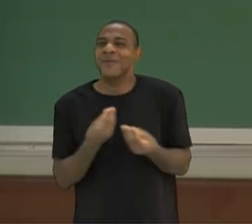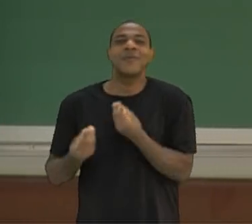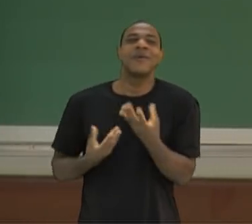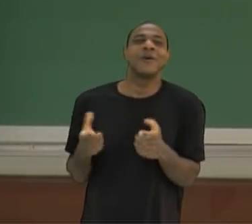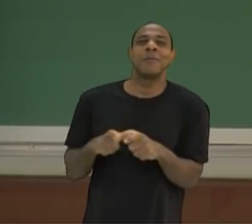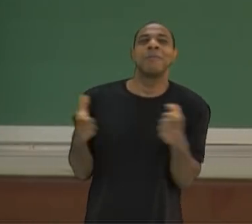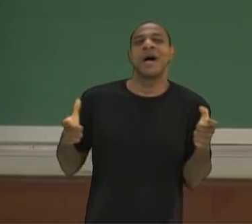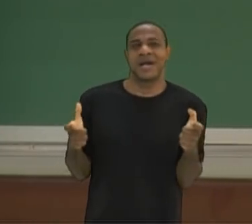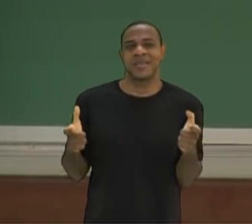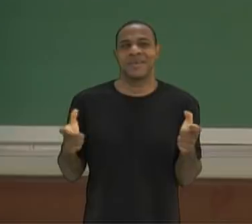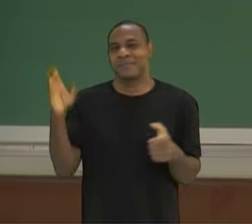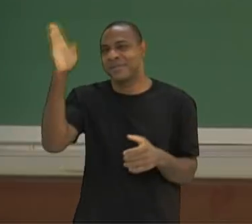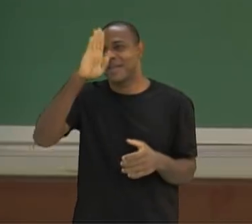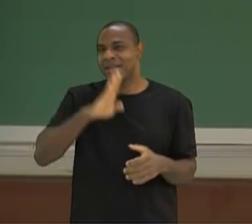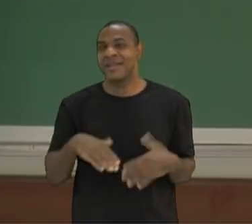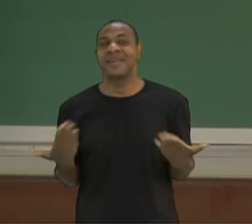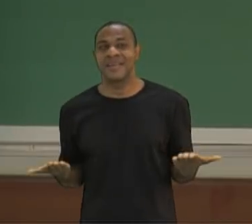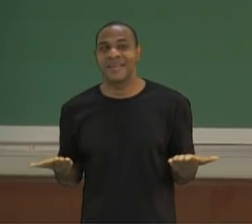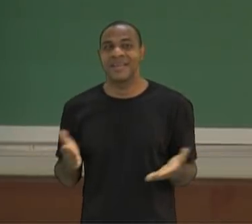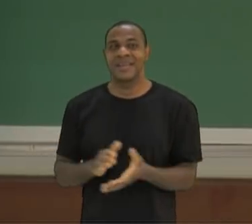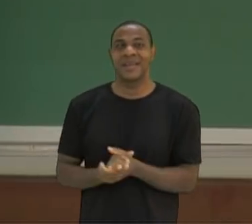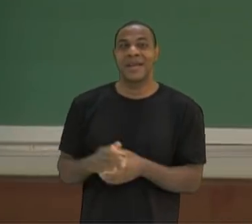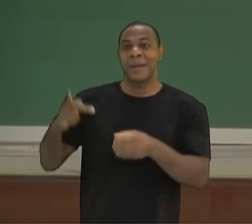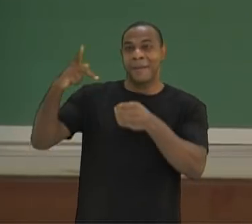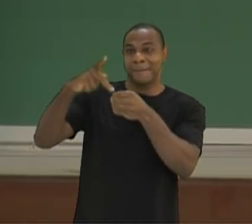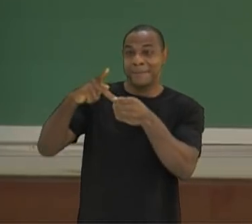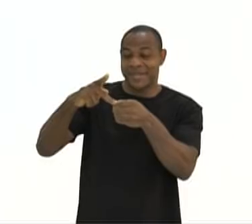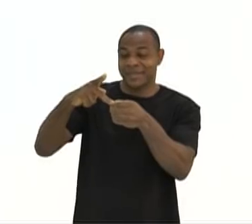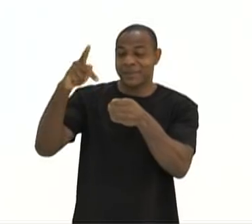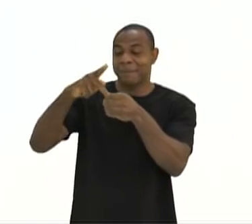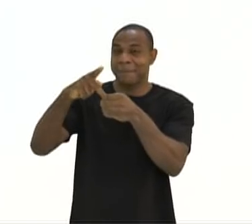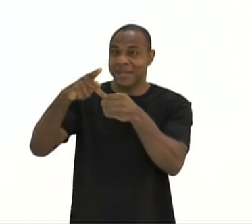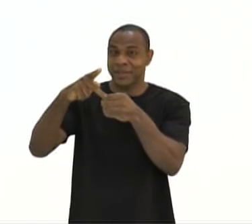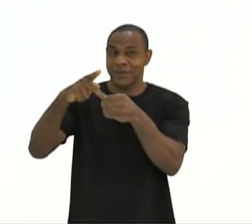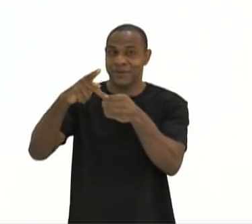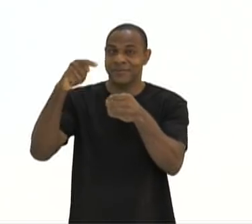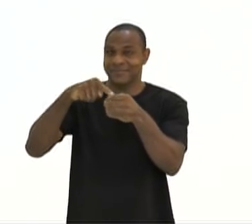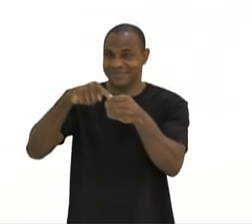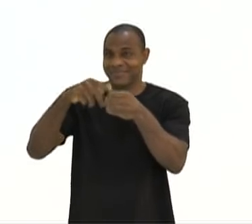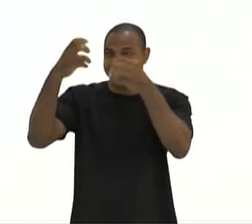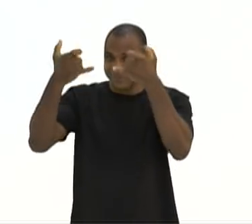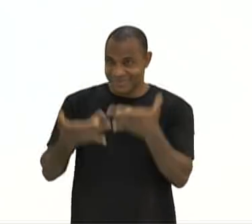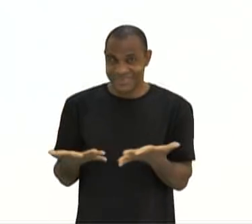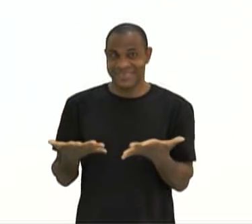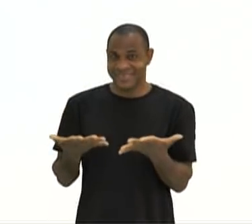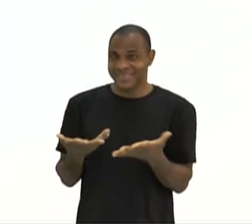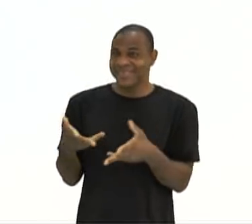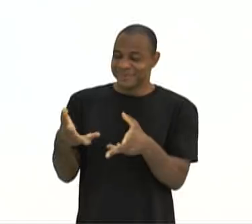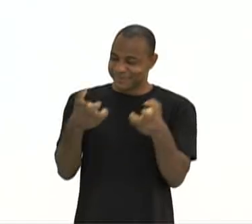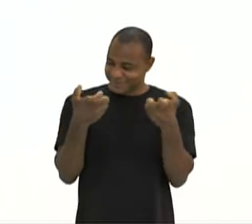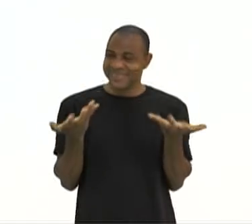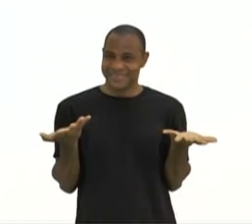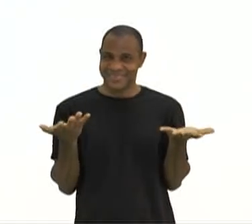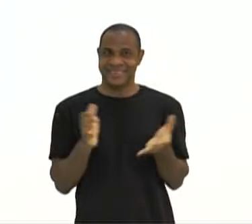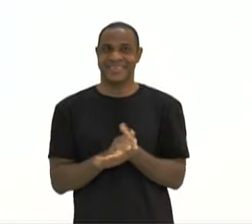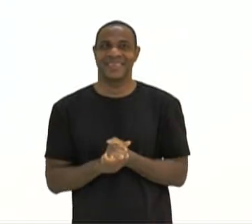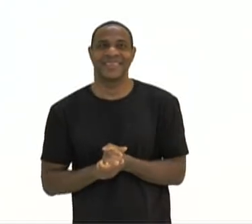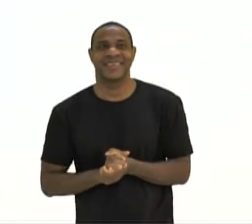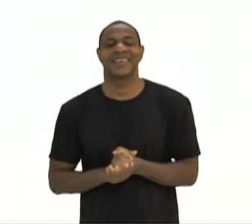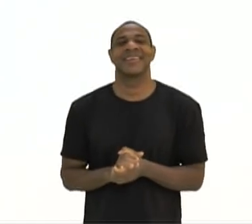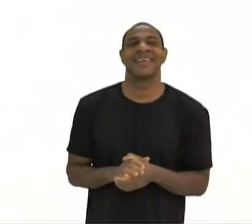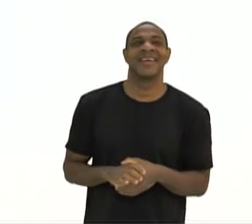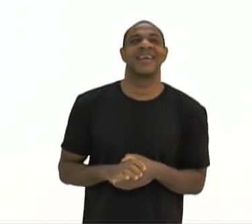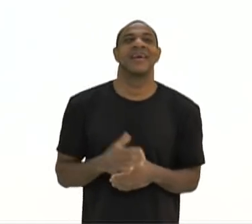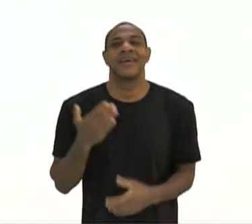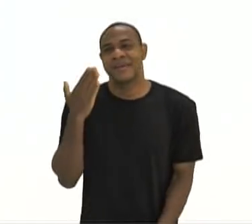maior produtor nacional. Estamos falando do petróleo, acabamos de falar sobre ele, então quem prestou atenção respondeu rapidinho ali, né? E aí